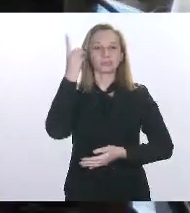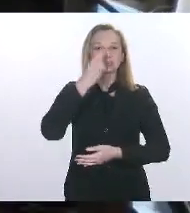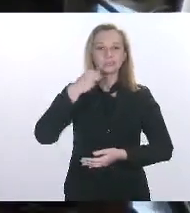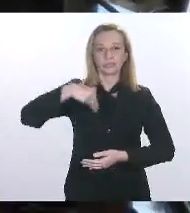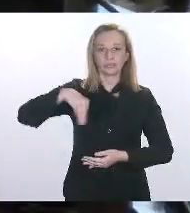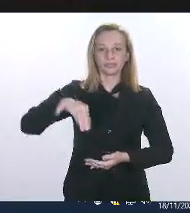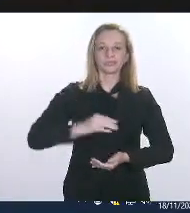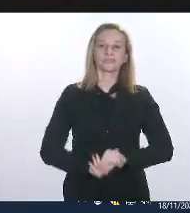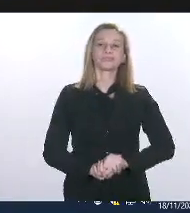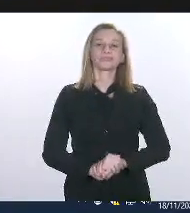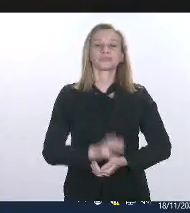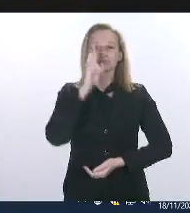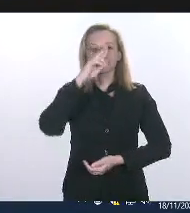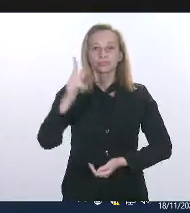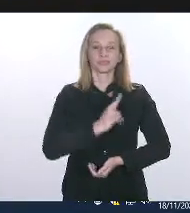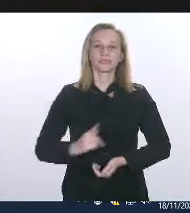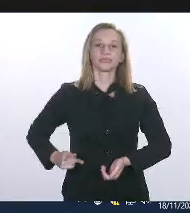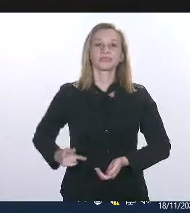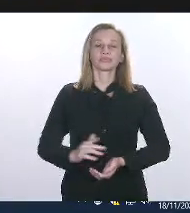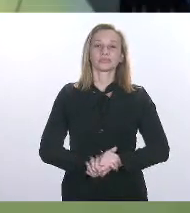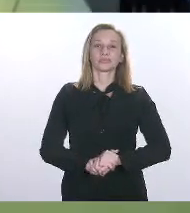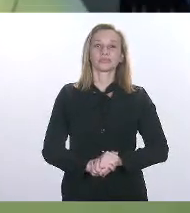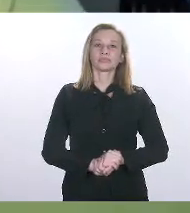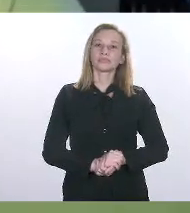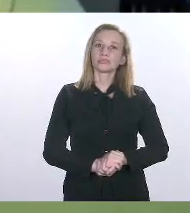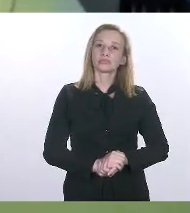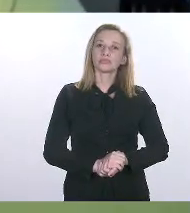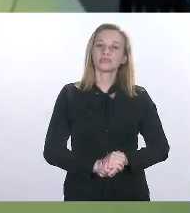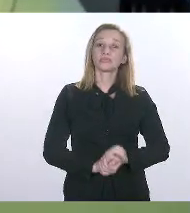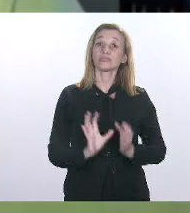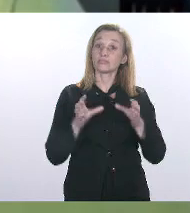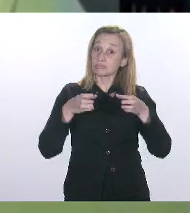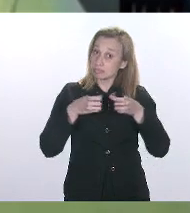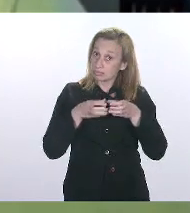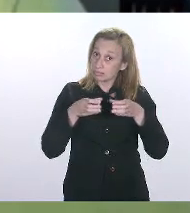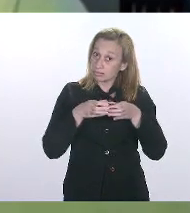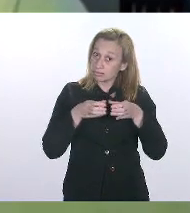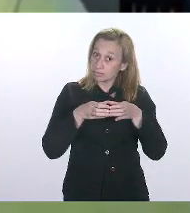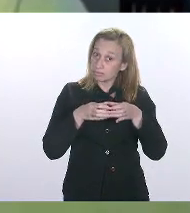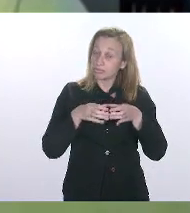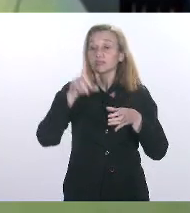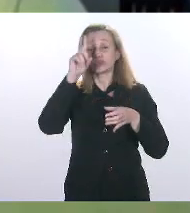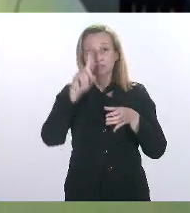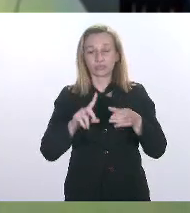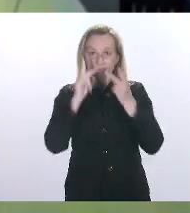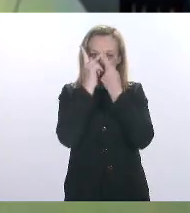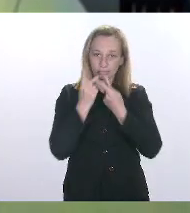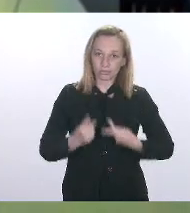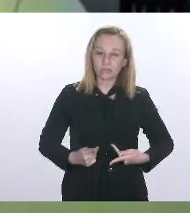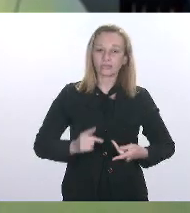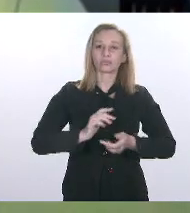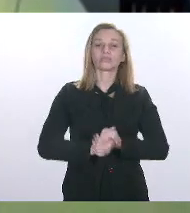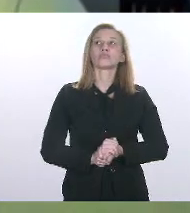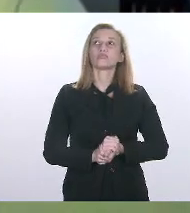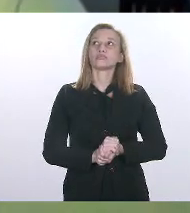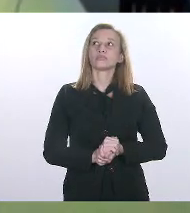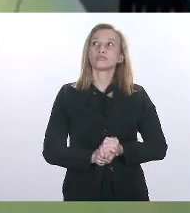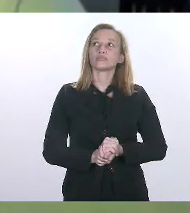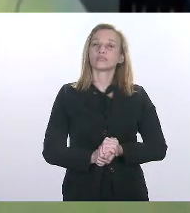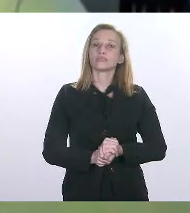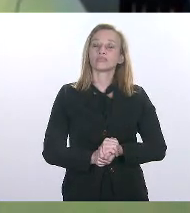Mink. Presidente, a Comissão de Direitos Humanos, através